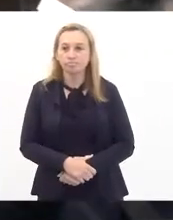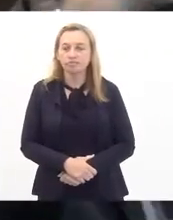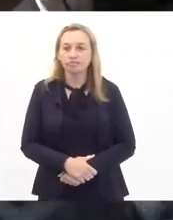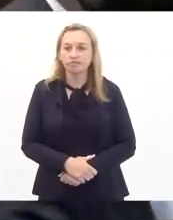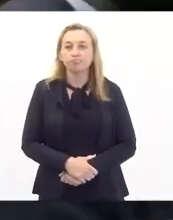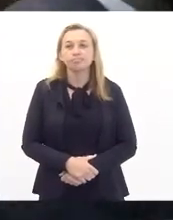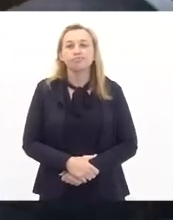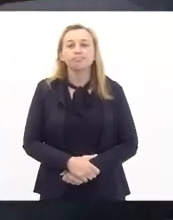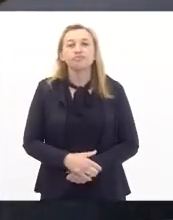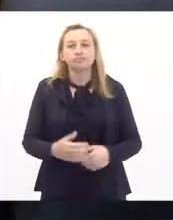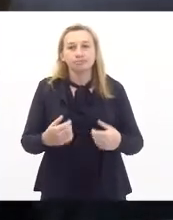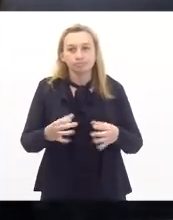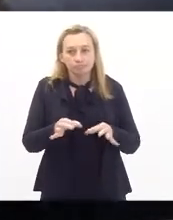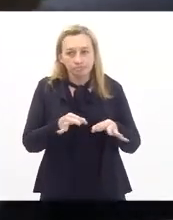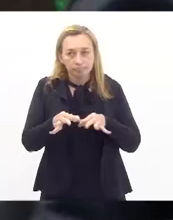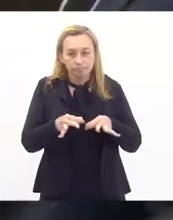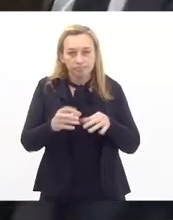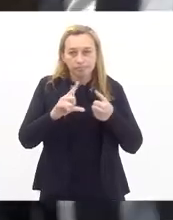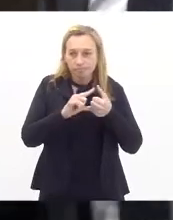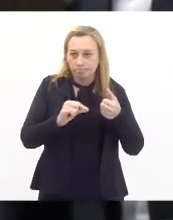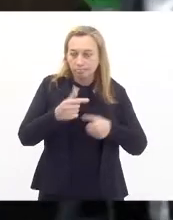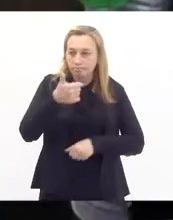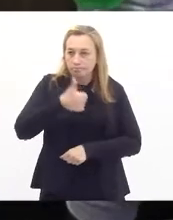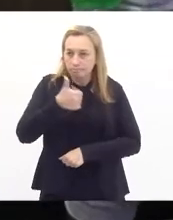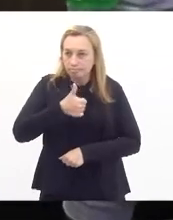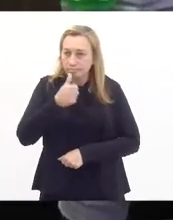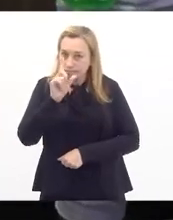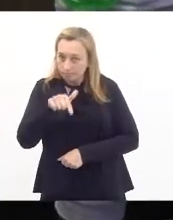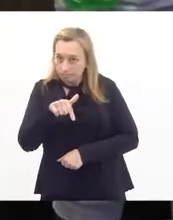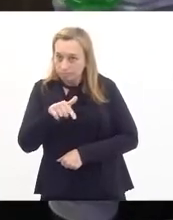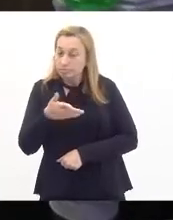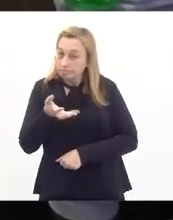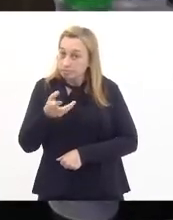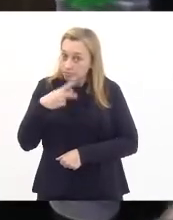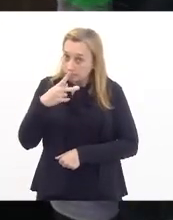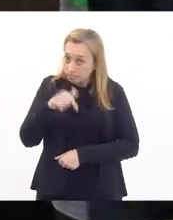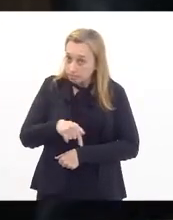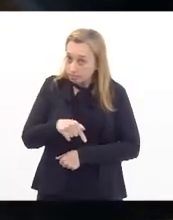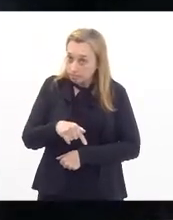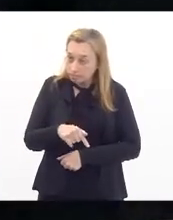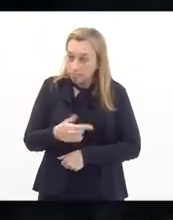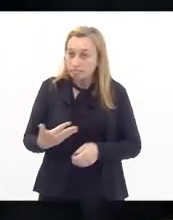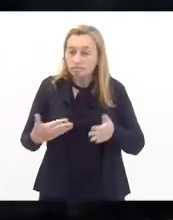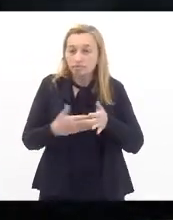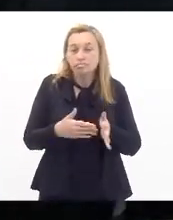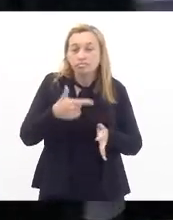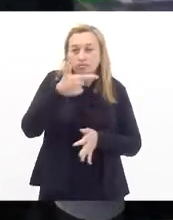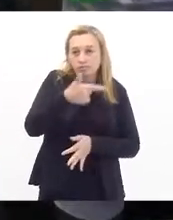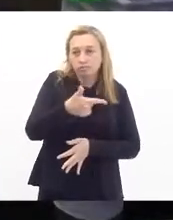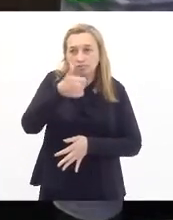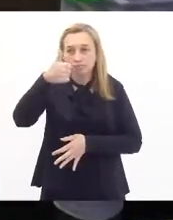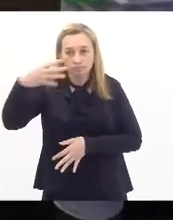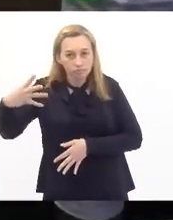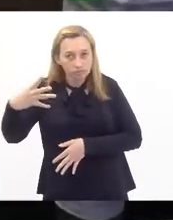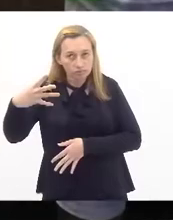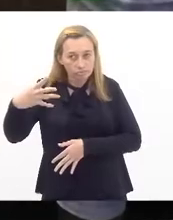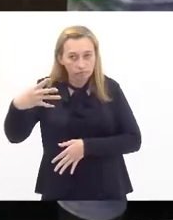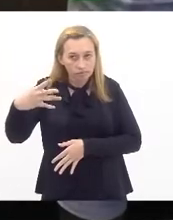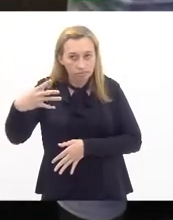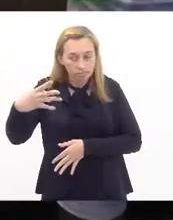o que ainda será feito no artigo 1º que é eu quero consignar aqui até 2024